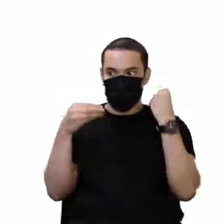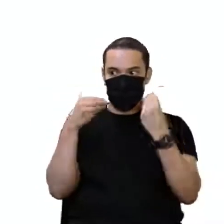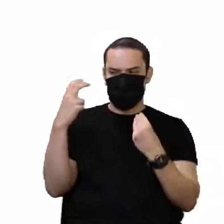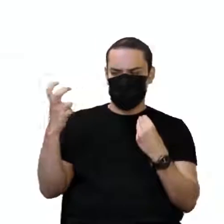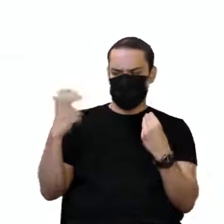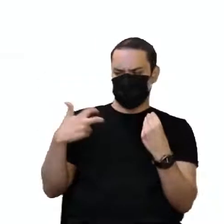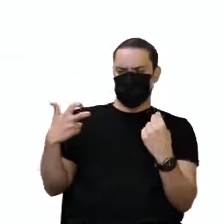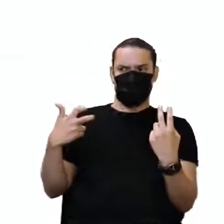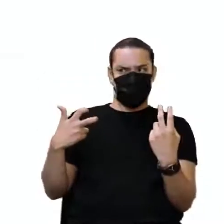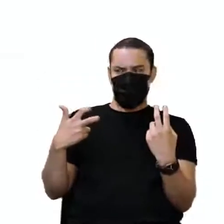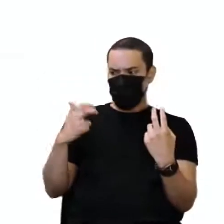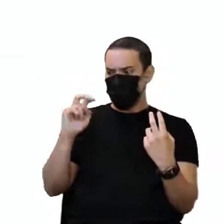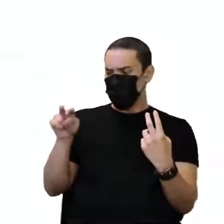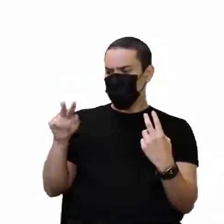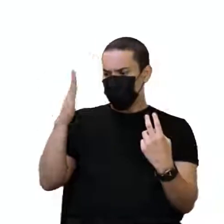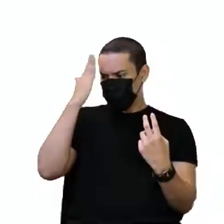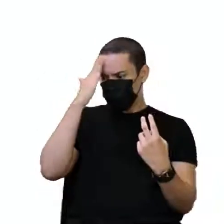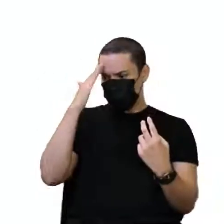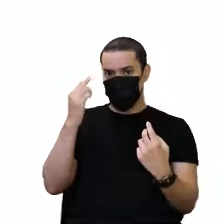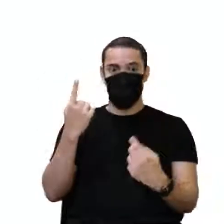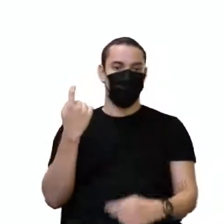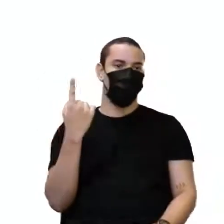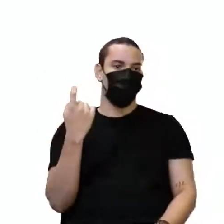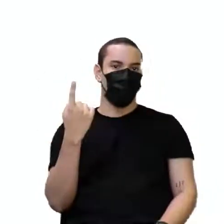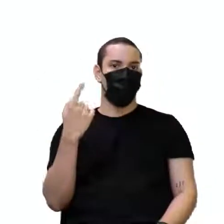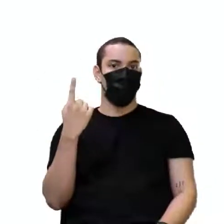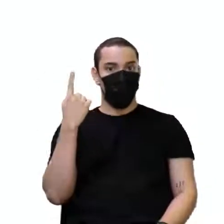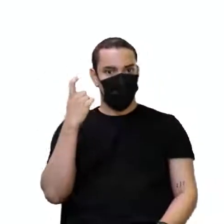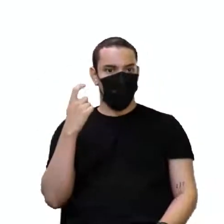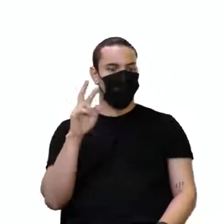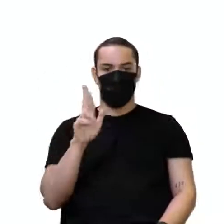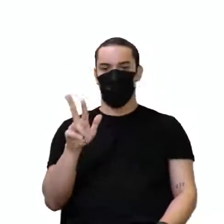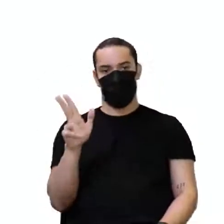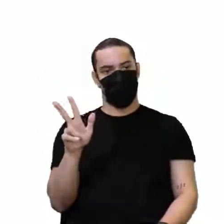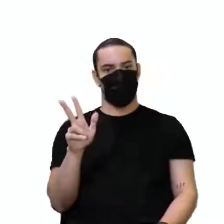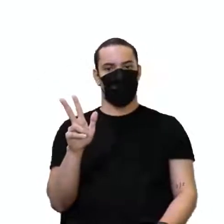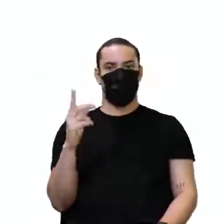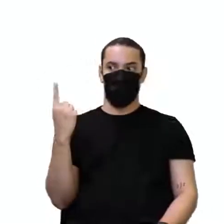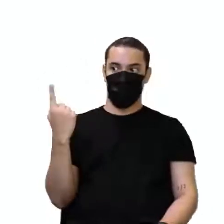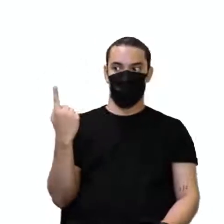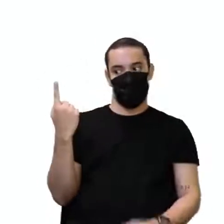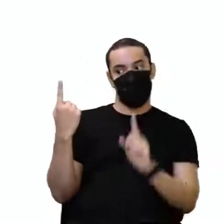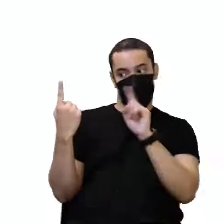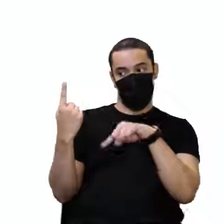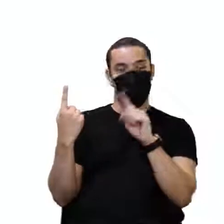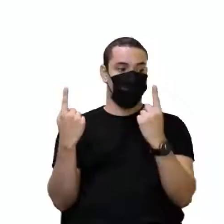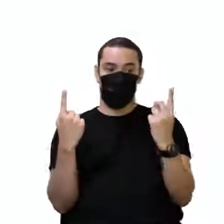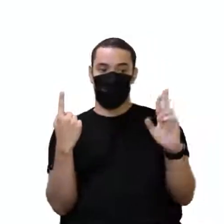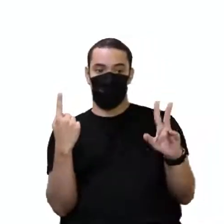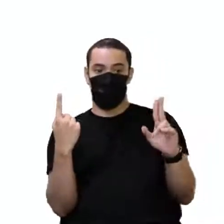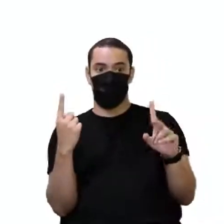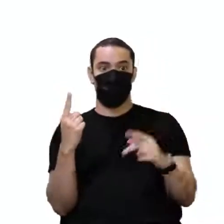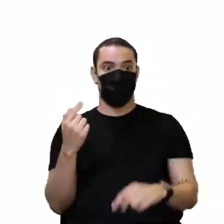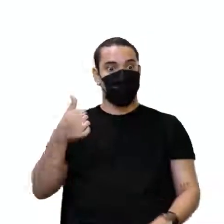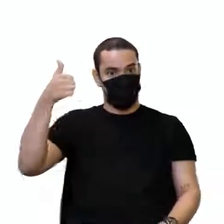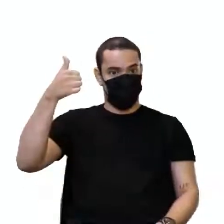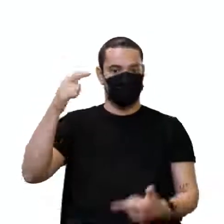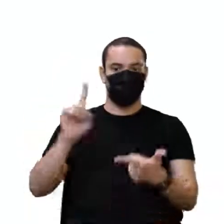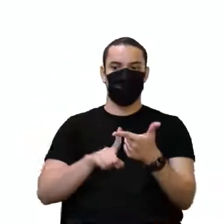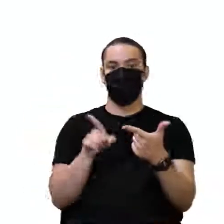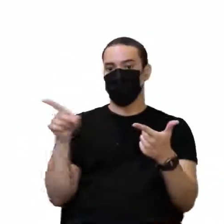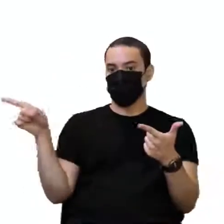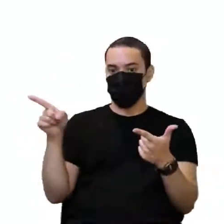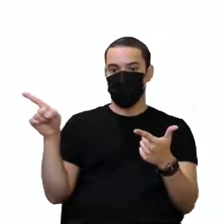ruins. Então, no primeiro, você tem uma só perigosa, a outra aqui embaixo no mulleriano, as duas, só que elas dão